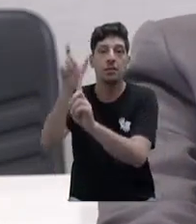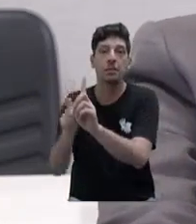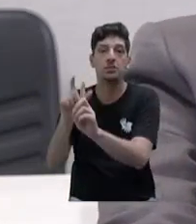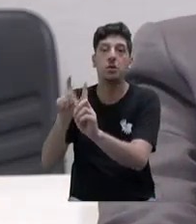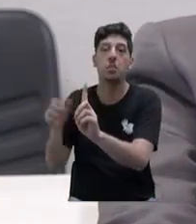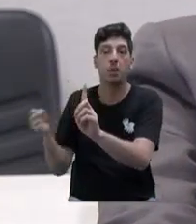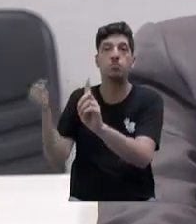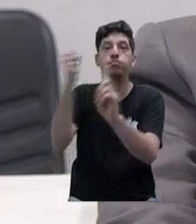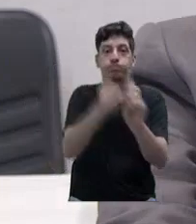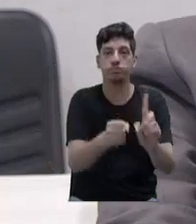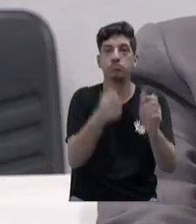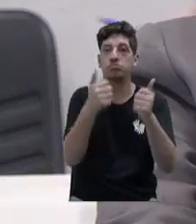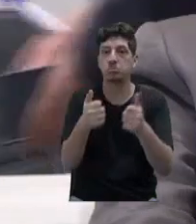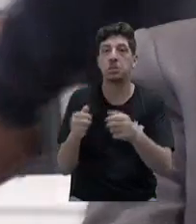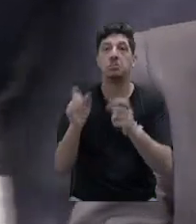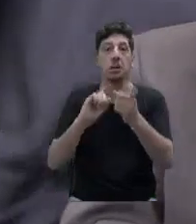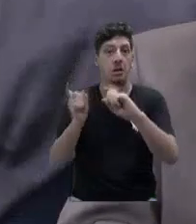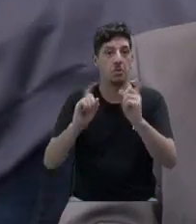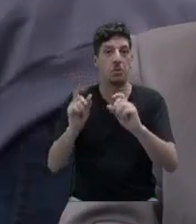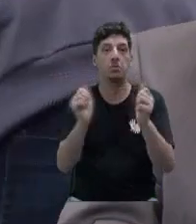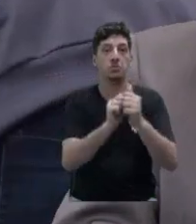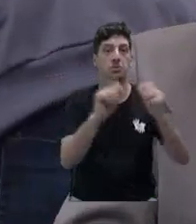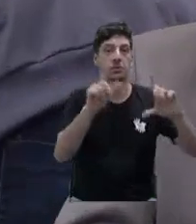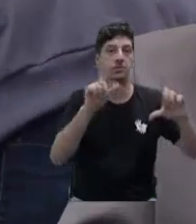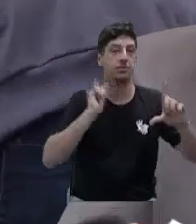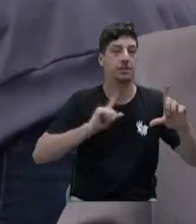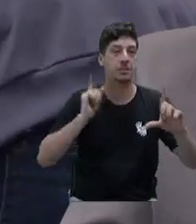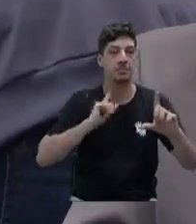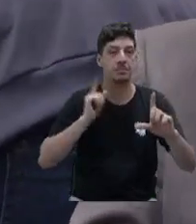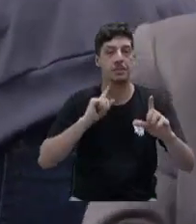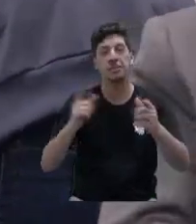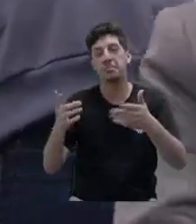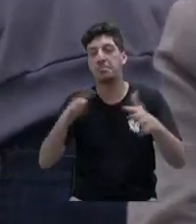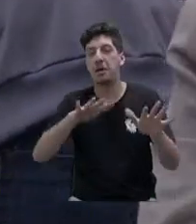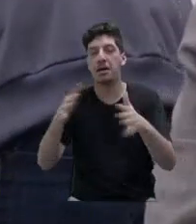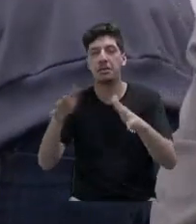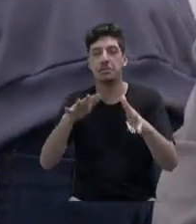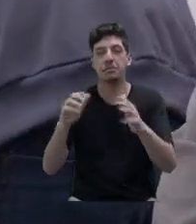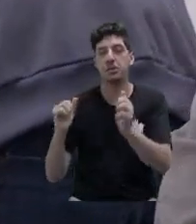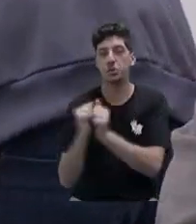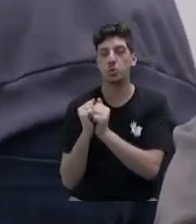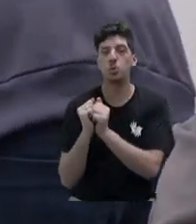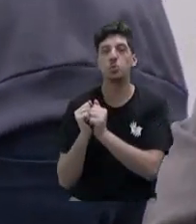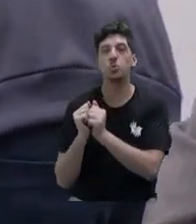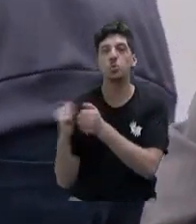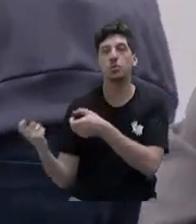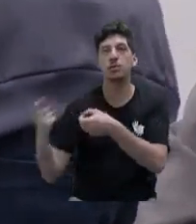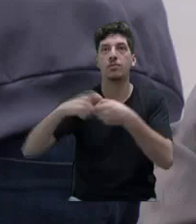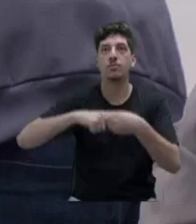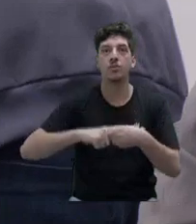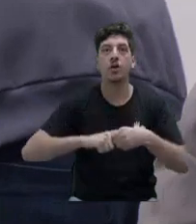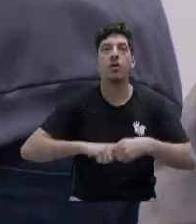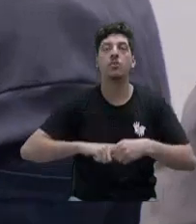acontecer numa reunião que a Rede Minas vai fazer agora, proximamente, juntamente na retomada da Câmara do Audiovisual